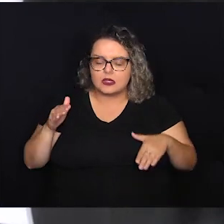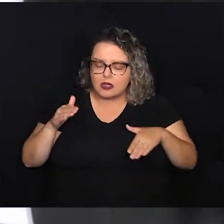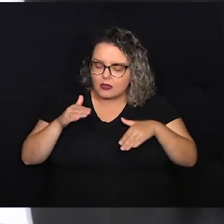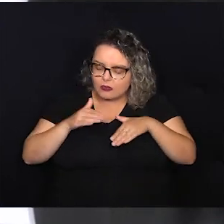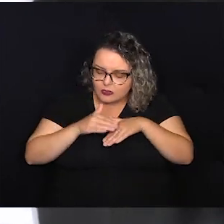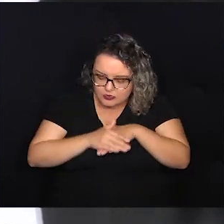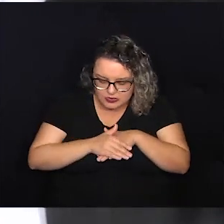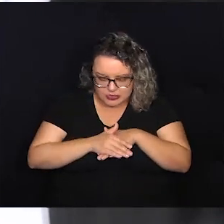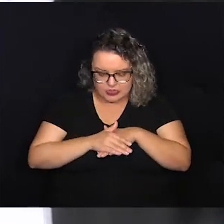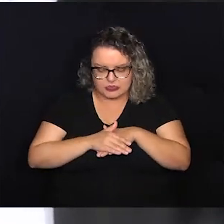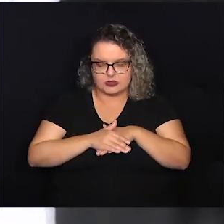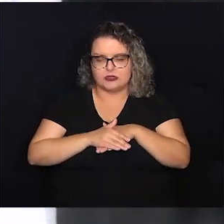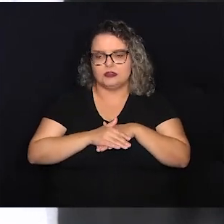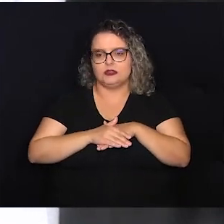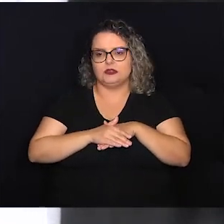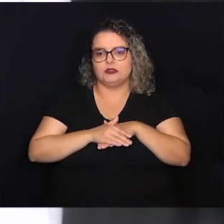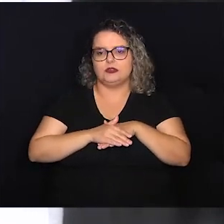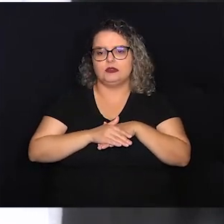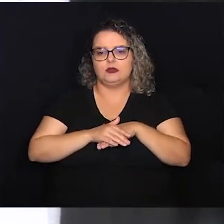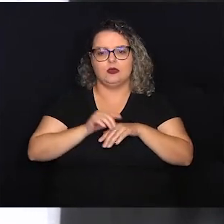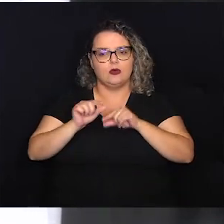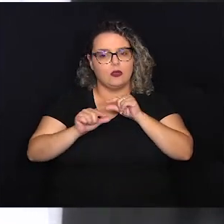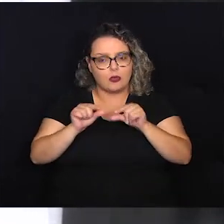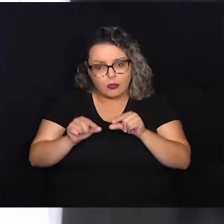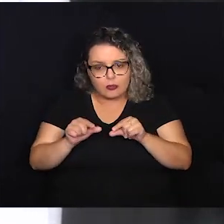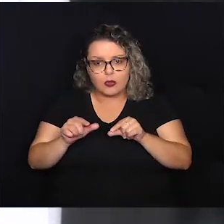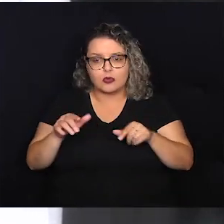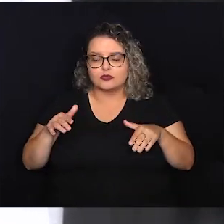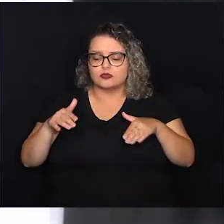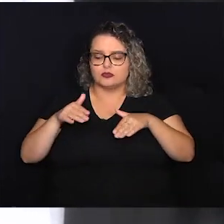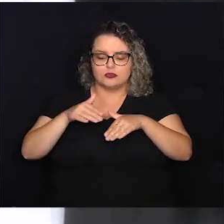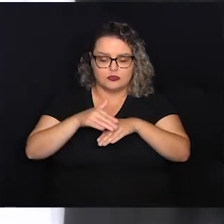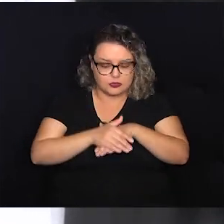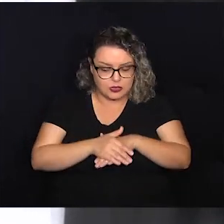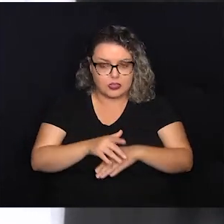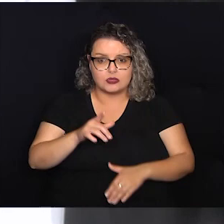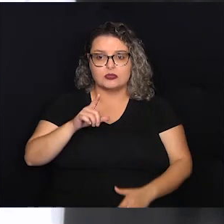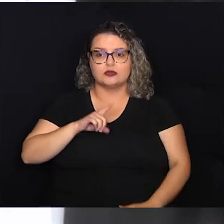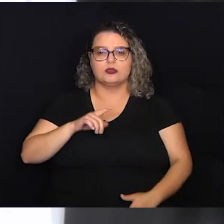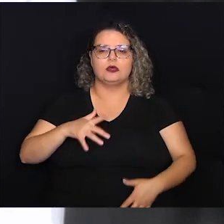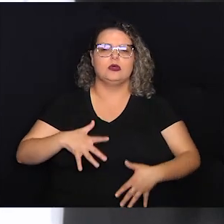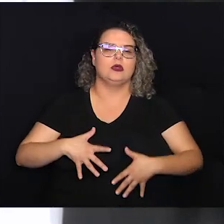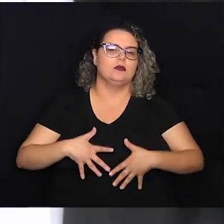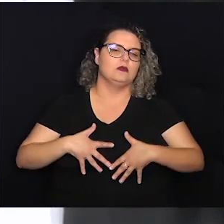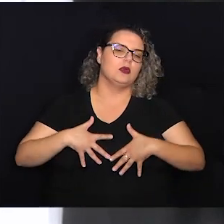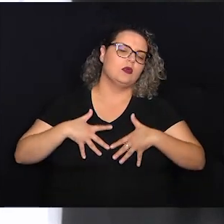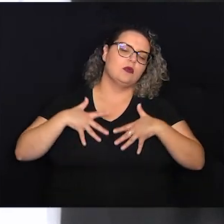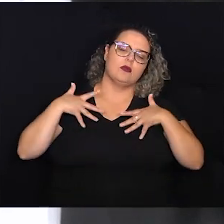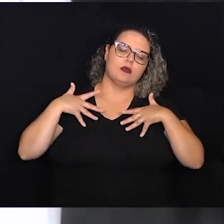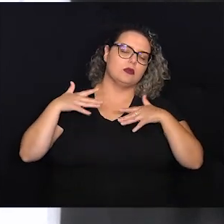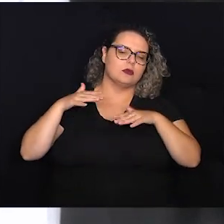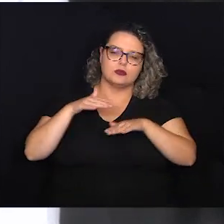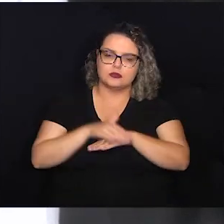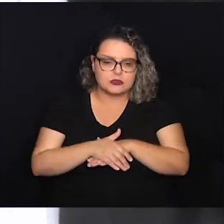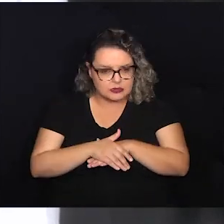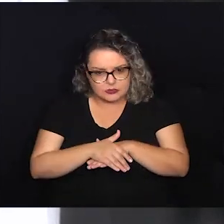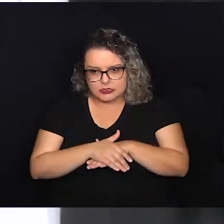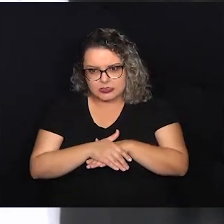procuro, né, agradecer e saber que a humildade, o pouco de humildade que eu